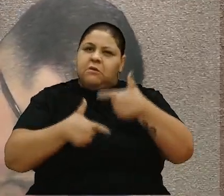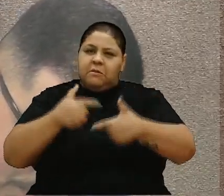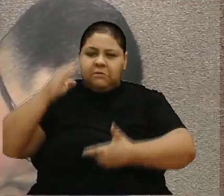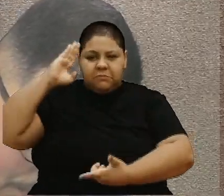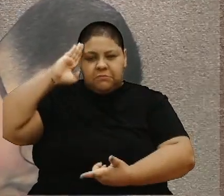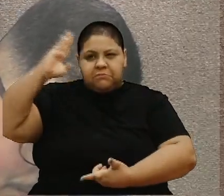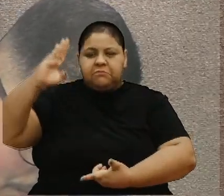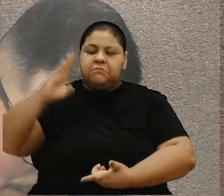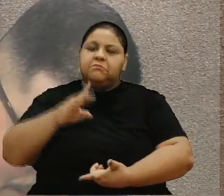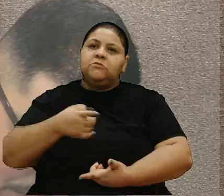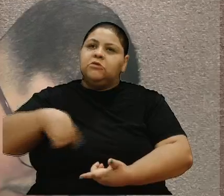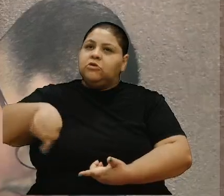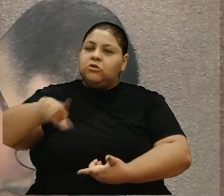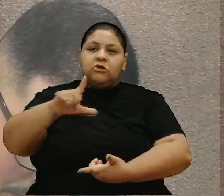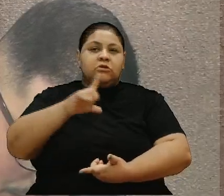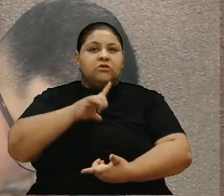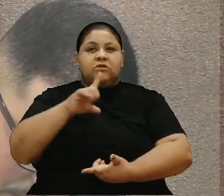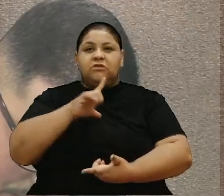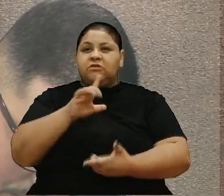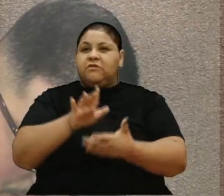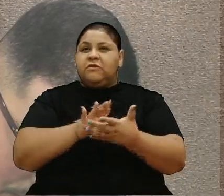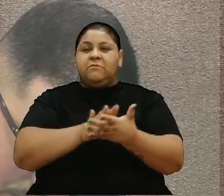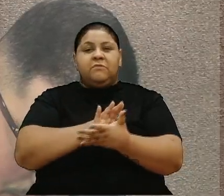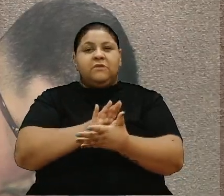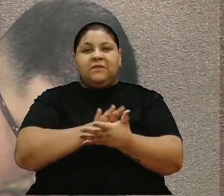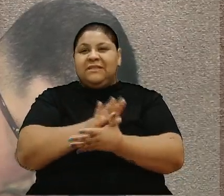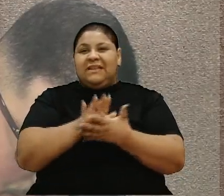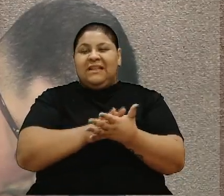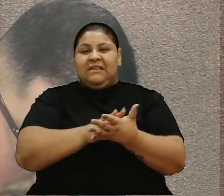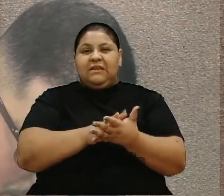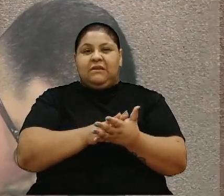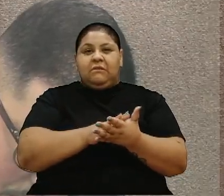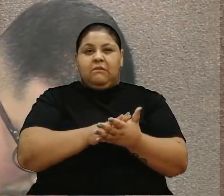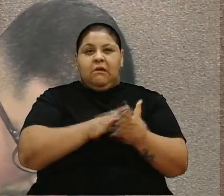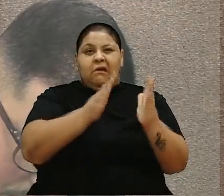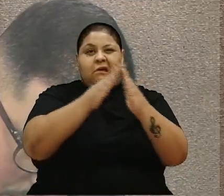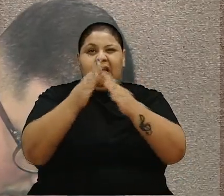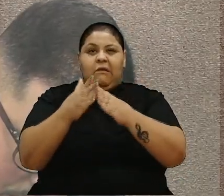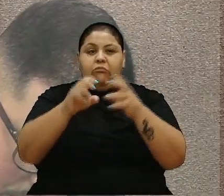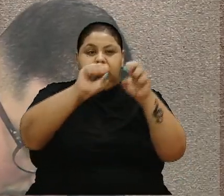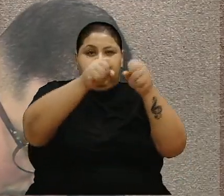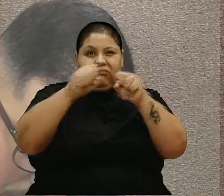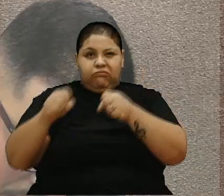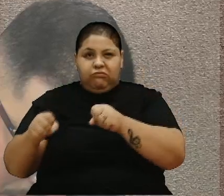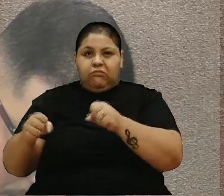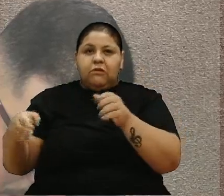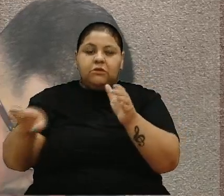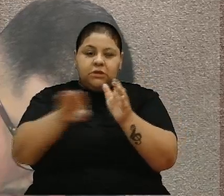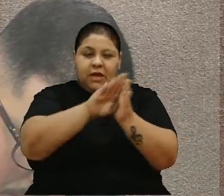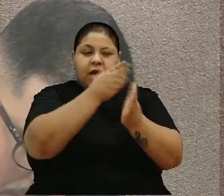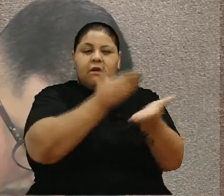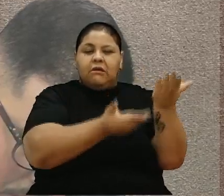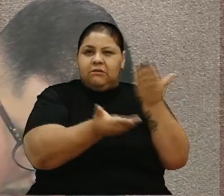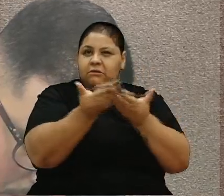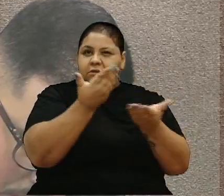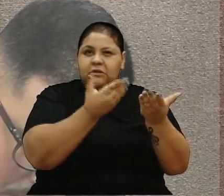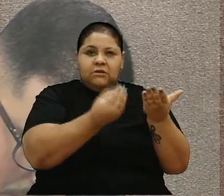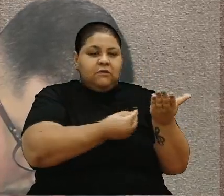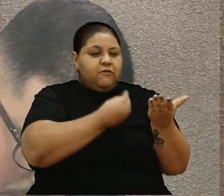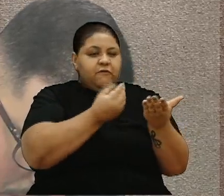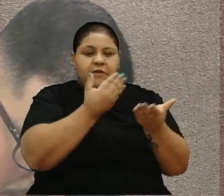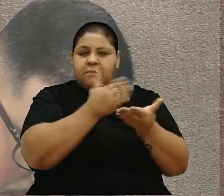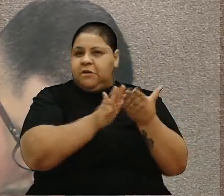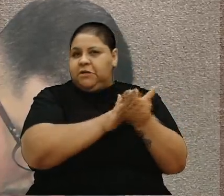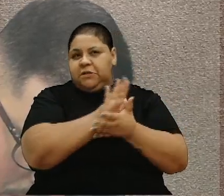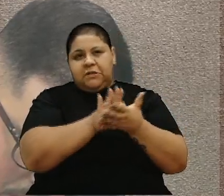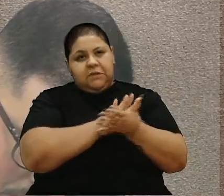militares, nós não tivemos mais casas destruídas. Então, eles chegaram prontamente, atenderam, nenhuma vida foi perdida,